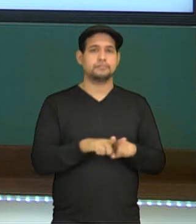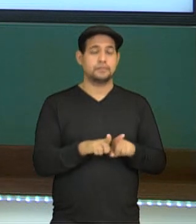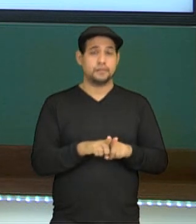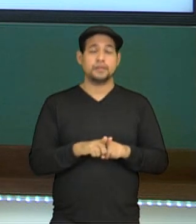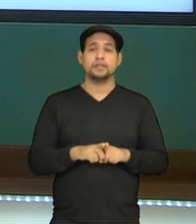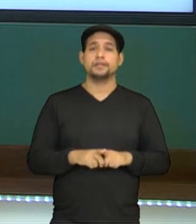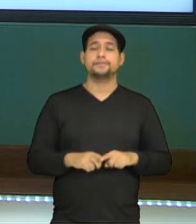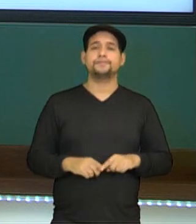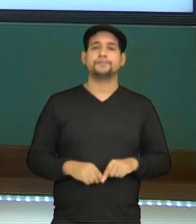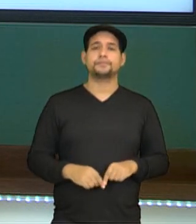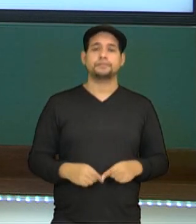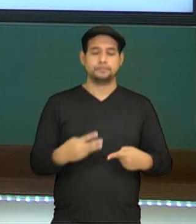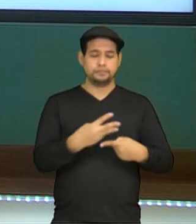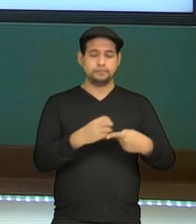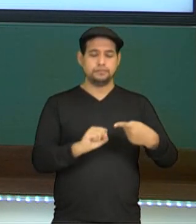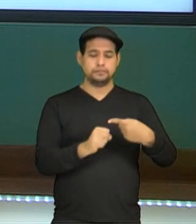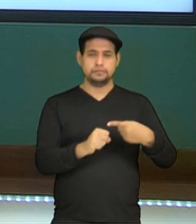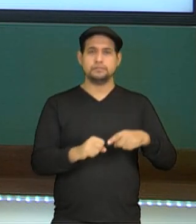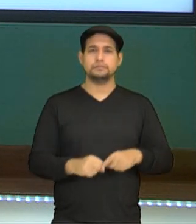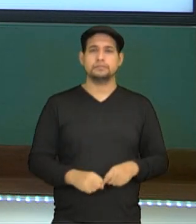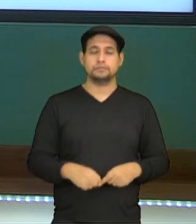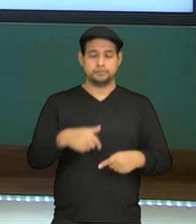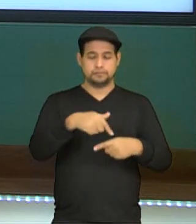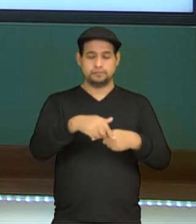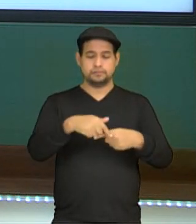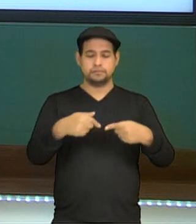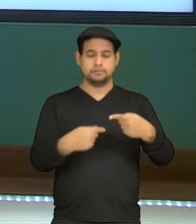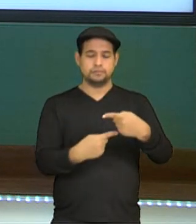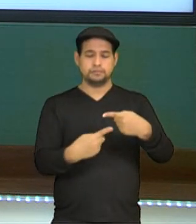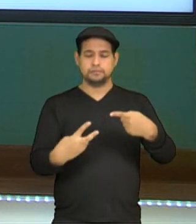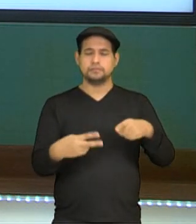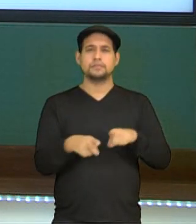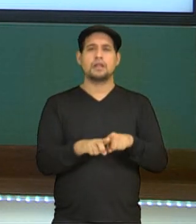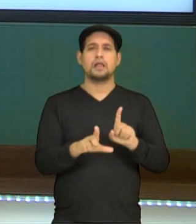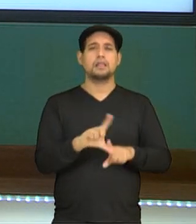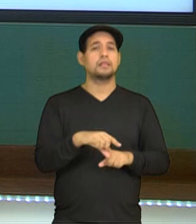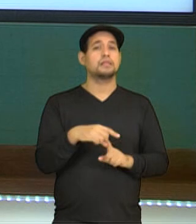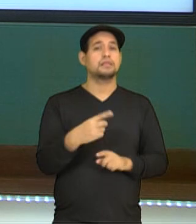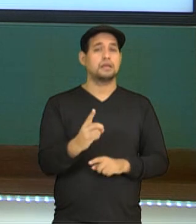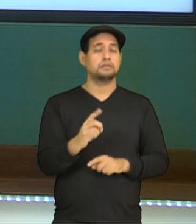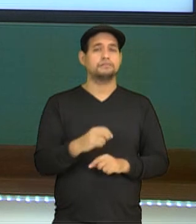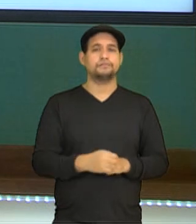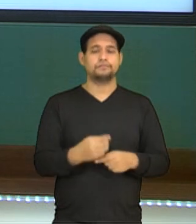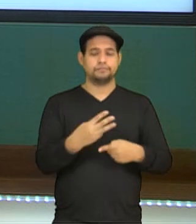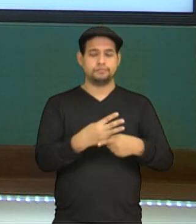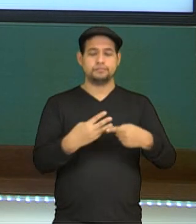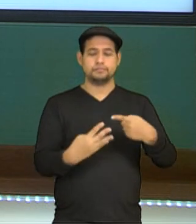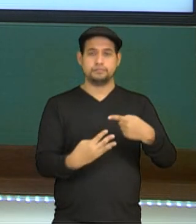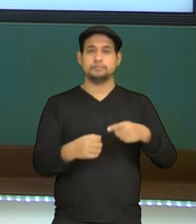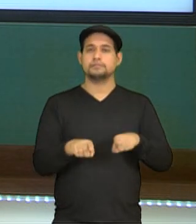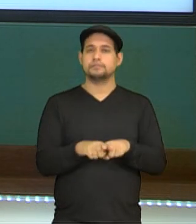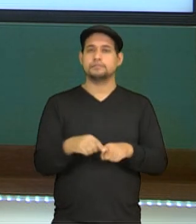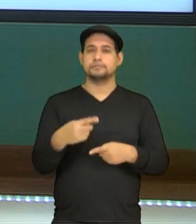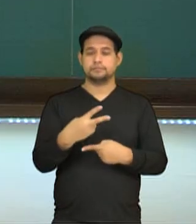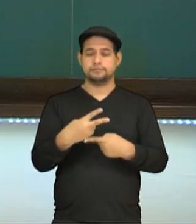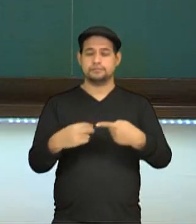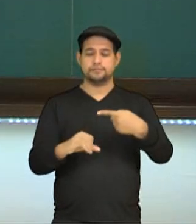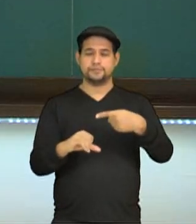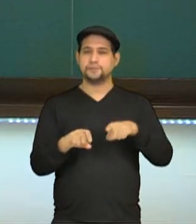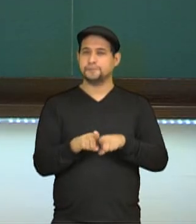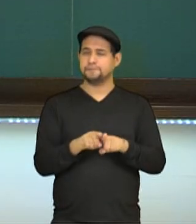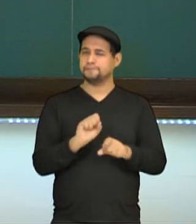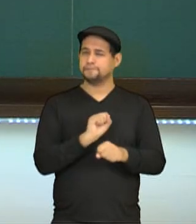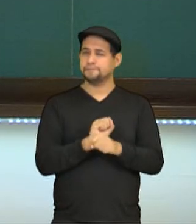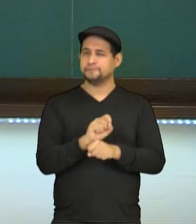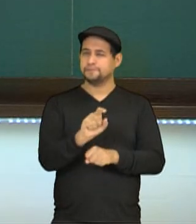B, 3/8 e 7 sobre 12, e a letra D, 3 quartos e 2 nonos, tá bom? Então